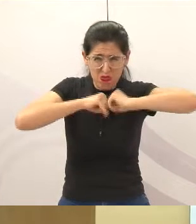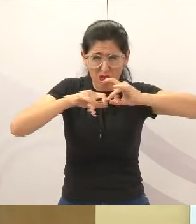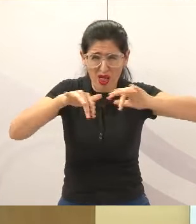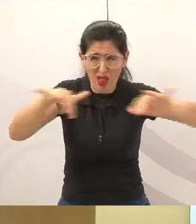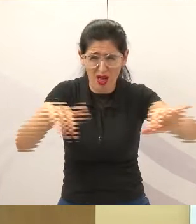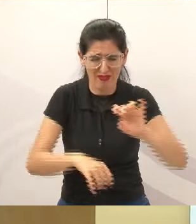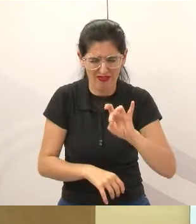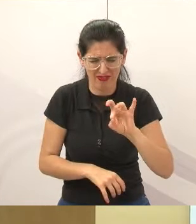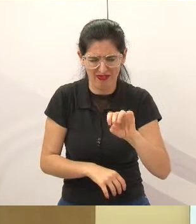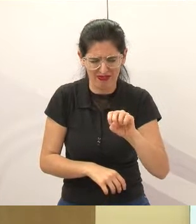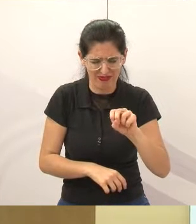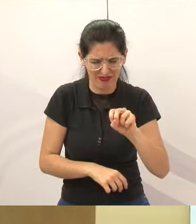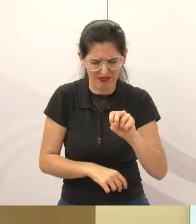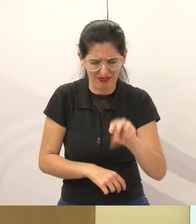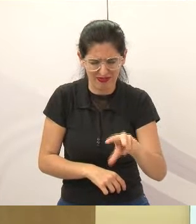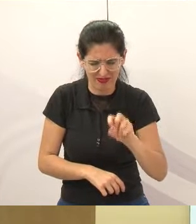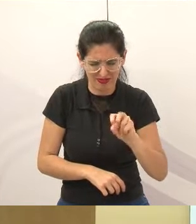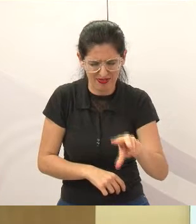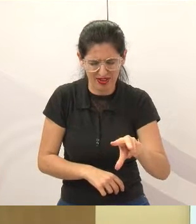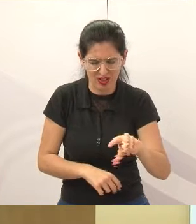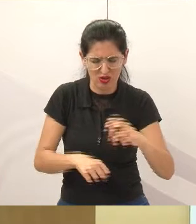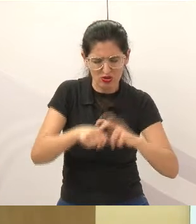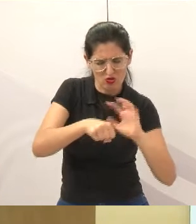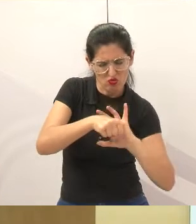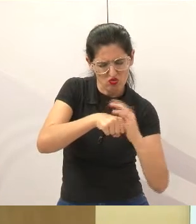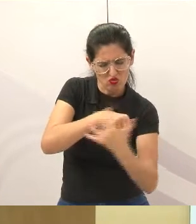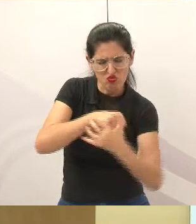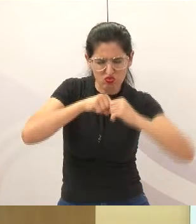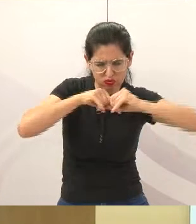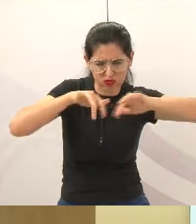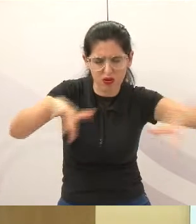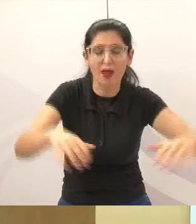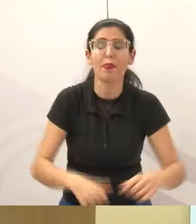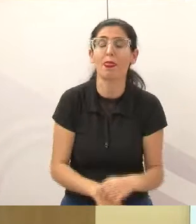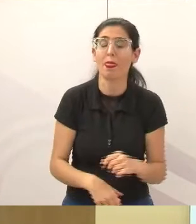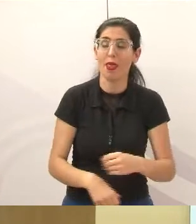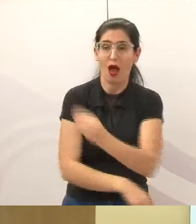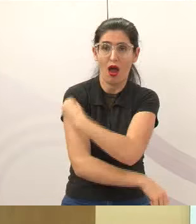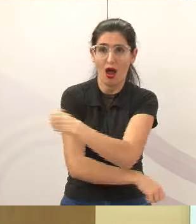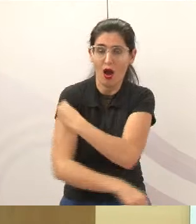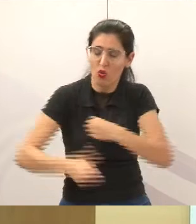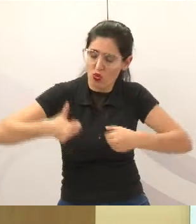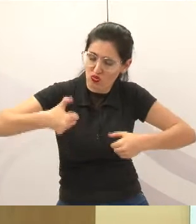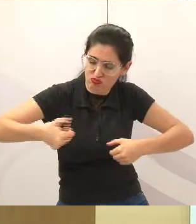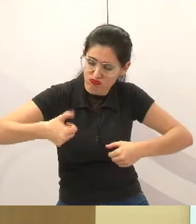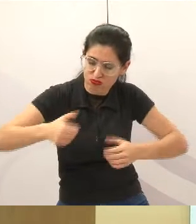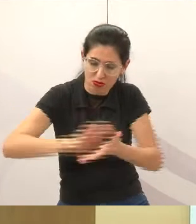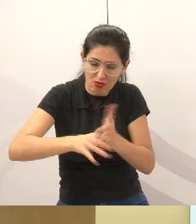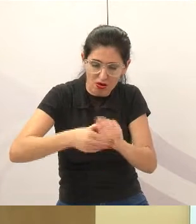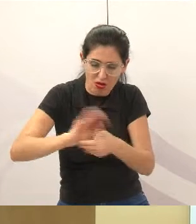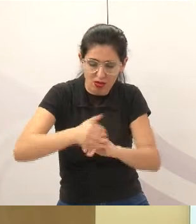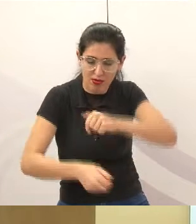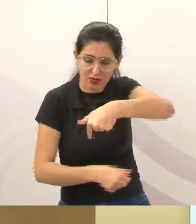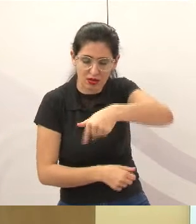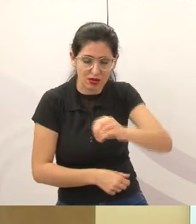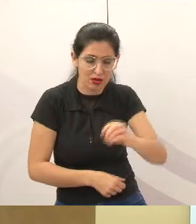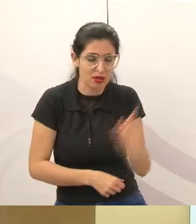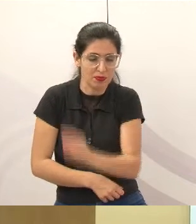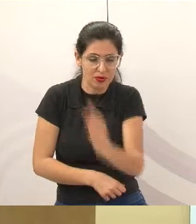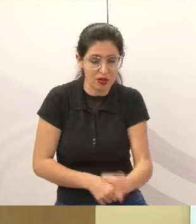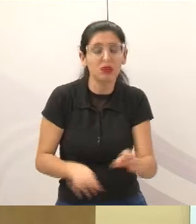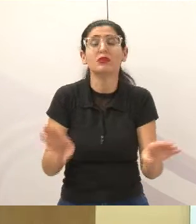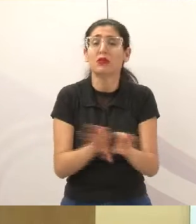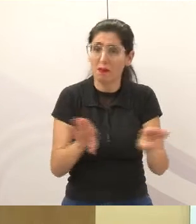vírus. E o álcool 70% também, a água e sabão é a melhor forma aí de você